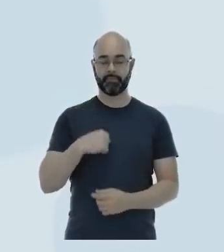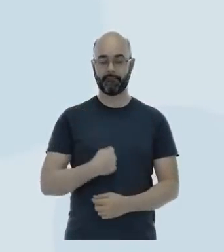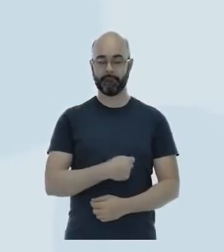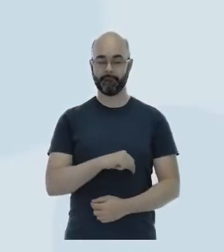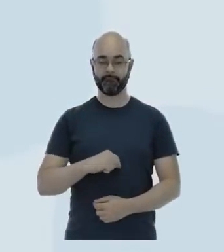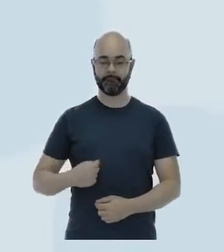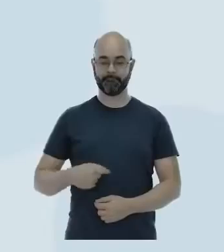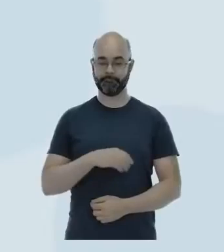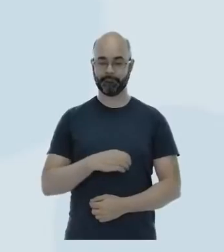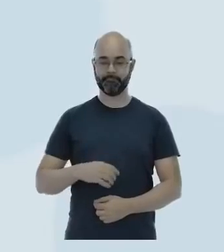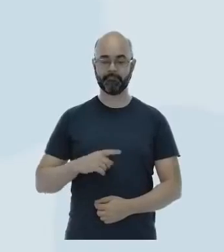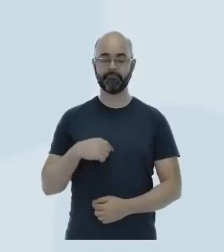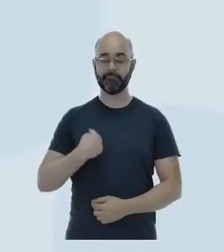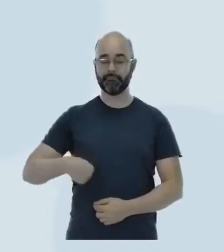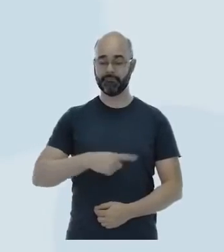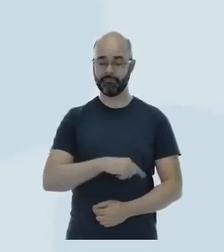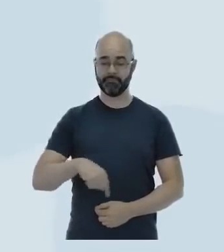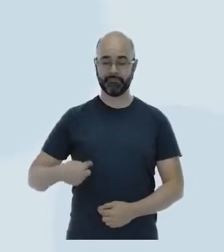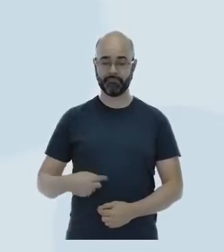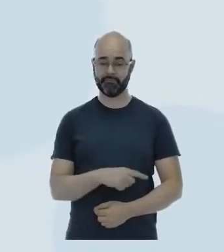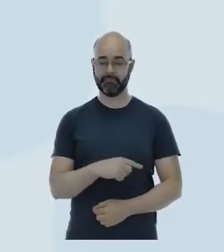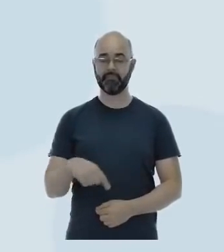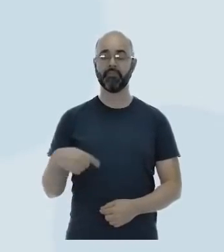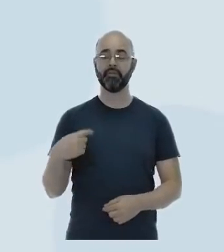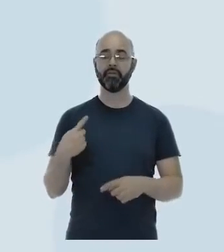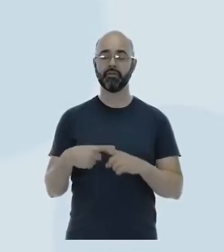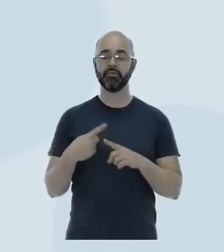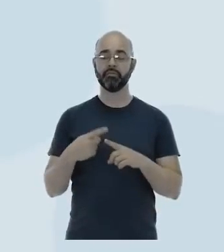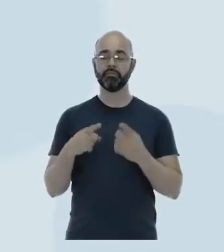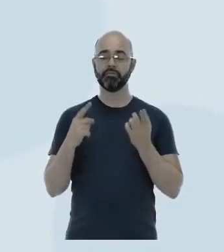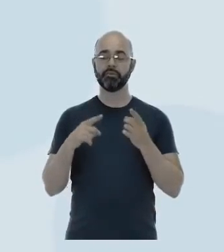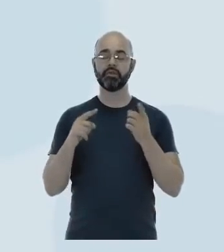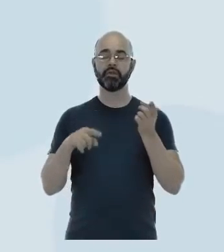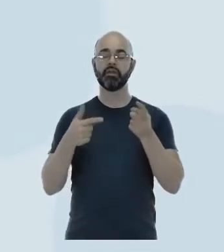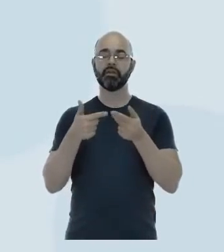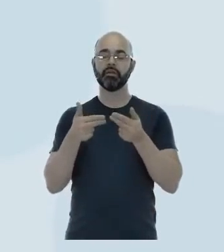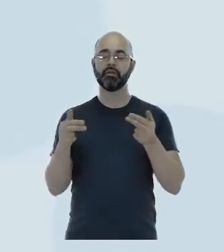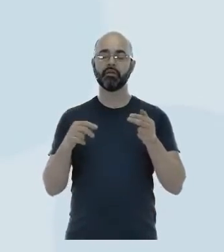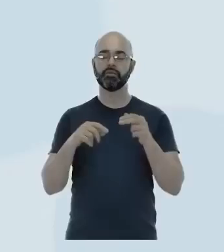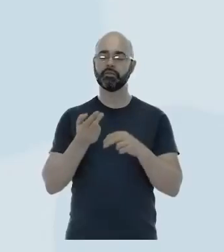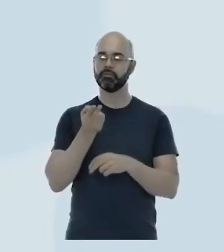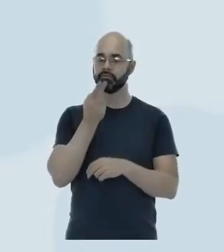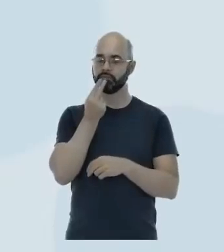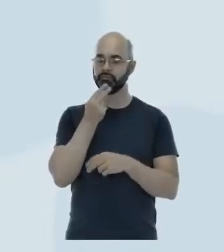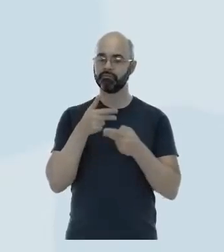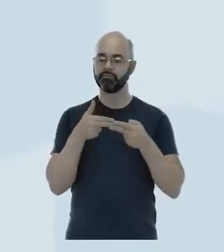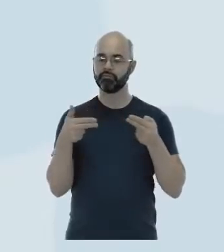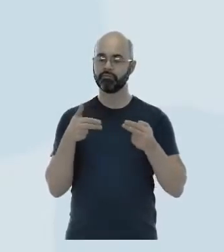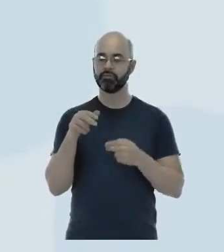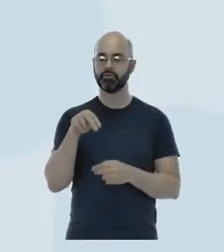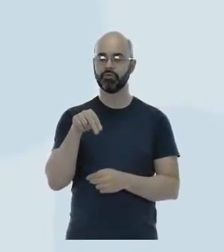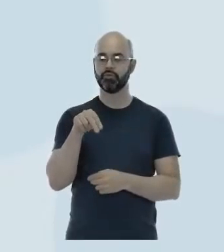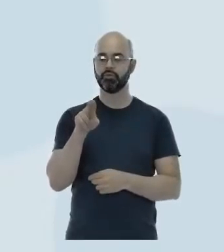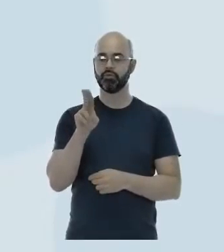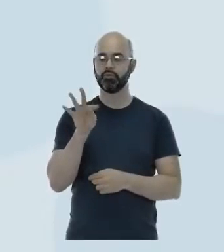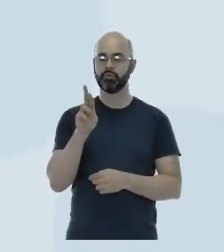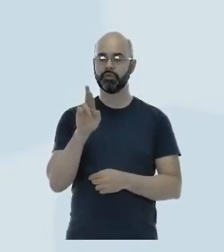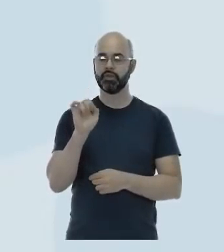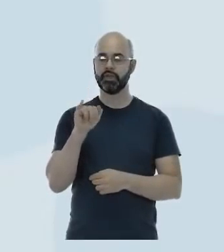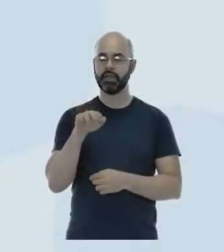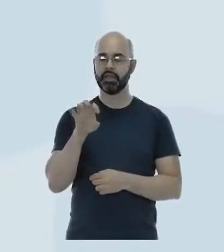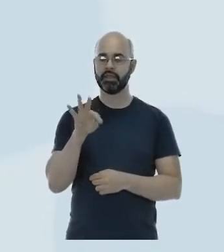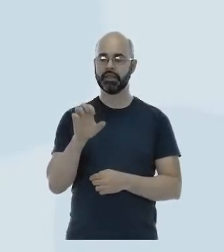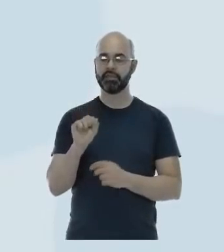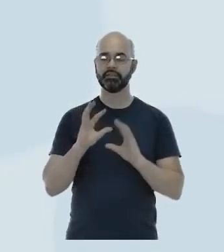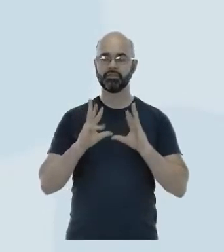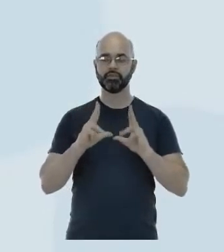Ele tem que dar todas essas voltas porque aqui vai ser absorvido todos os nutrientes, todos. Nós falamos de alguns aí em algumas aulas no